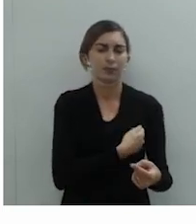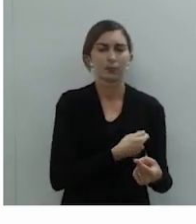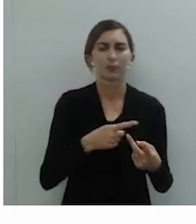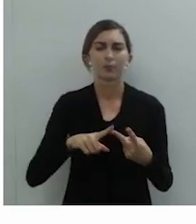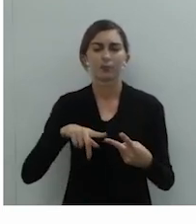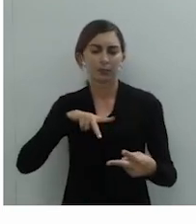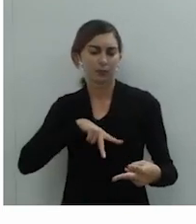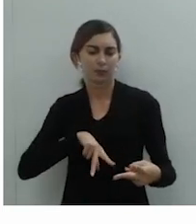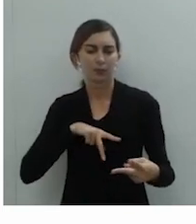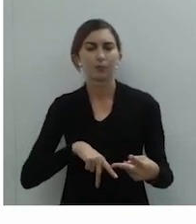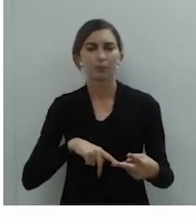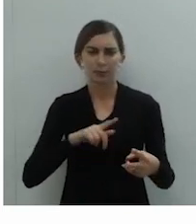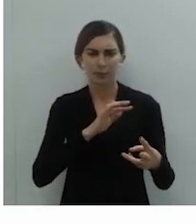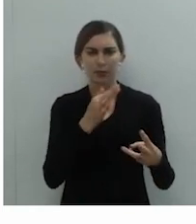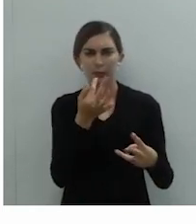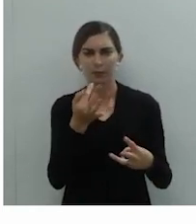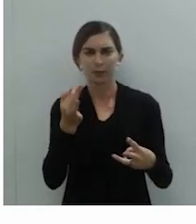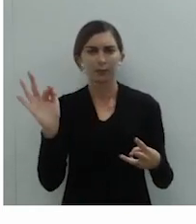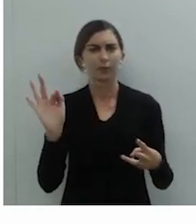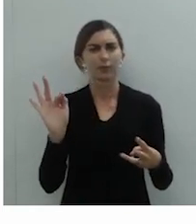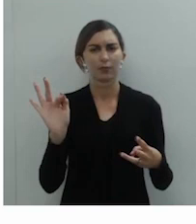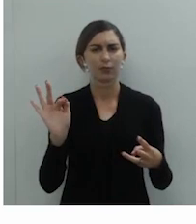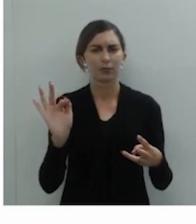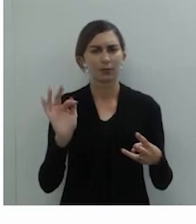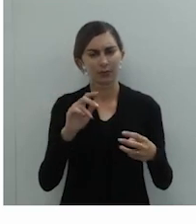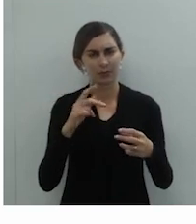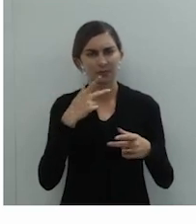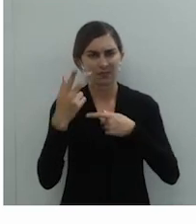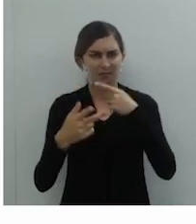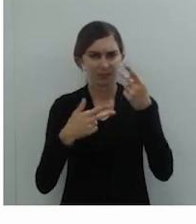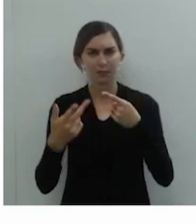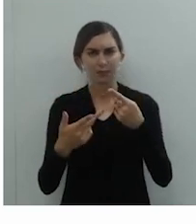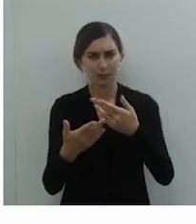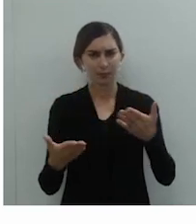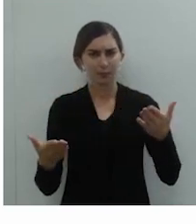que imediatamente se manifestou.